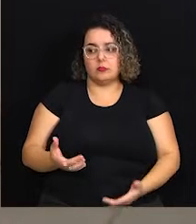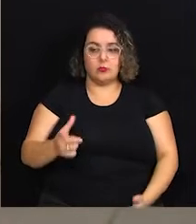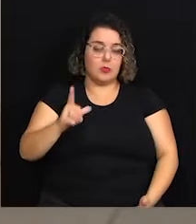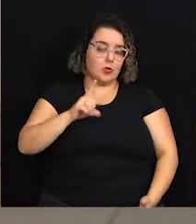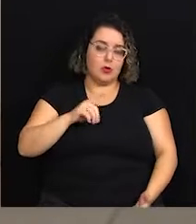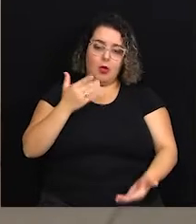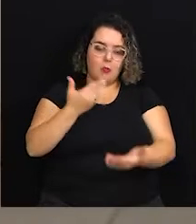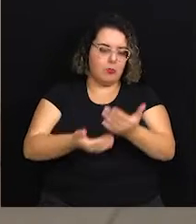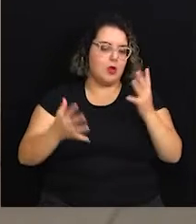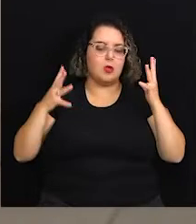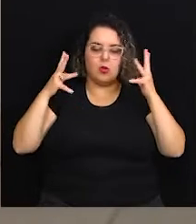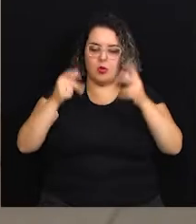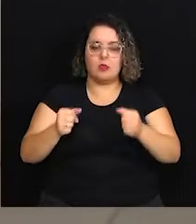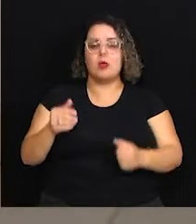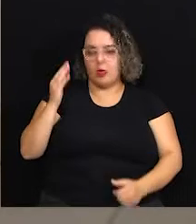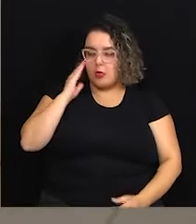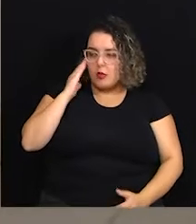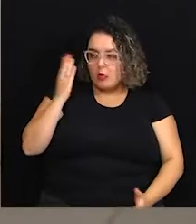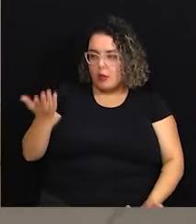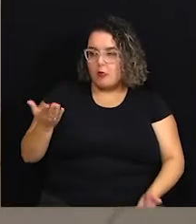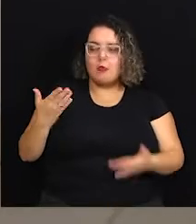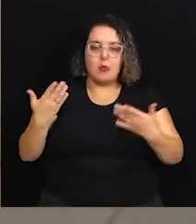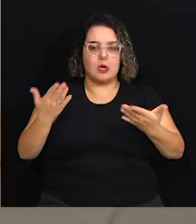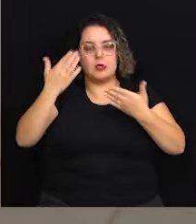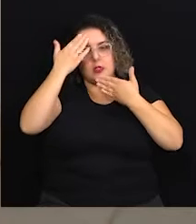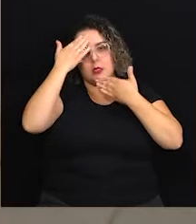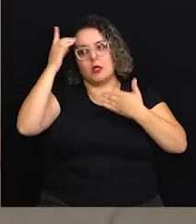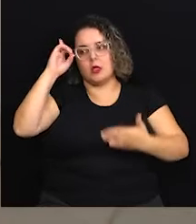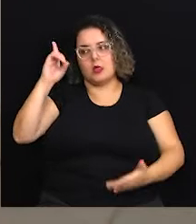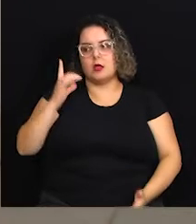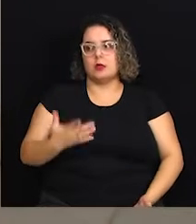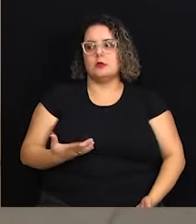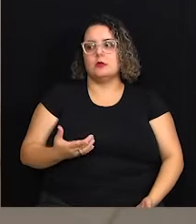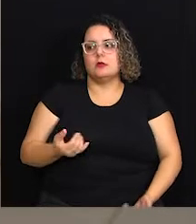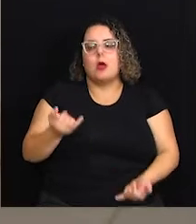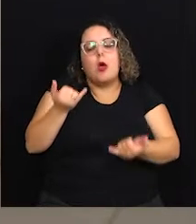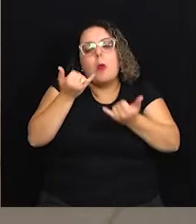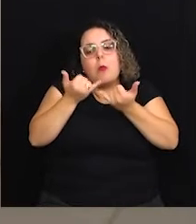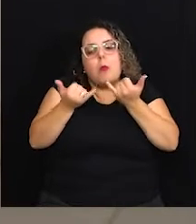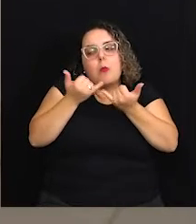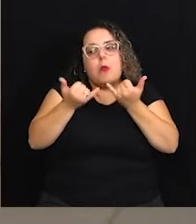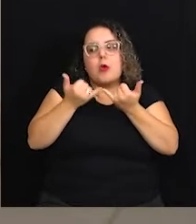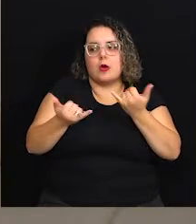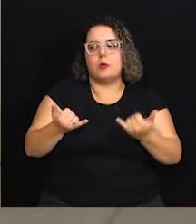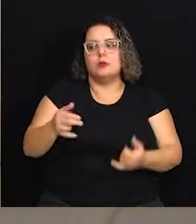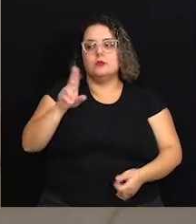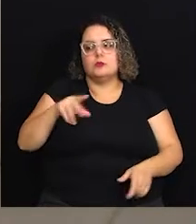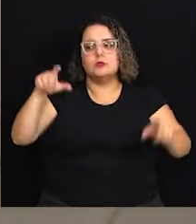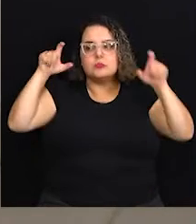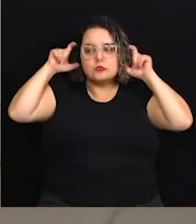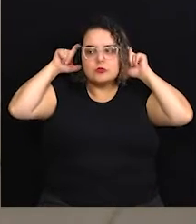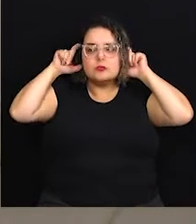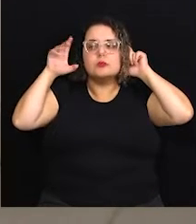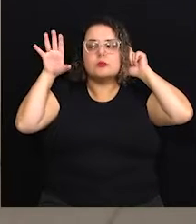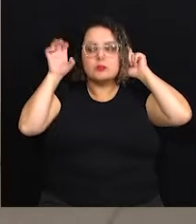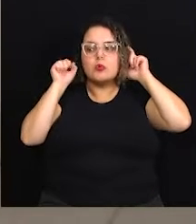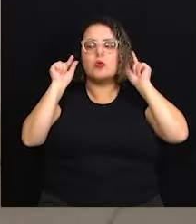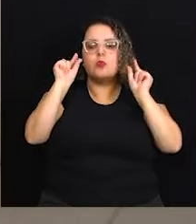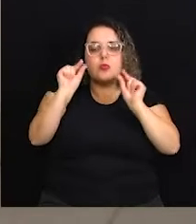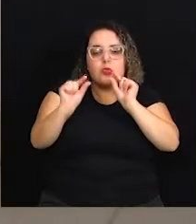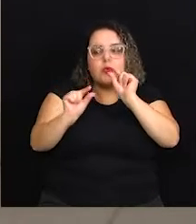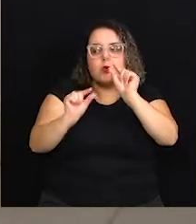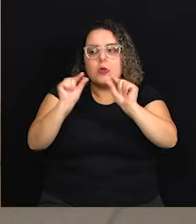perdido total também, entendeu? Mas, graças a Deus, por enquanto eu estou usando aparelho, estou ouvindo um